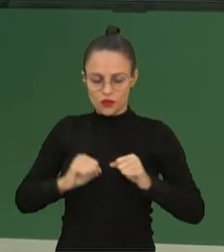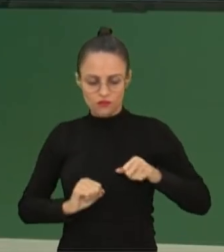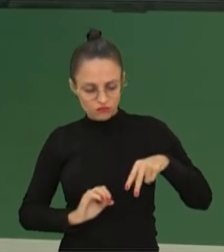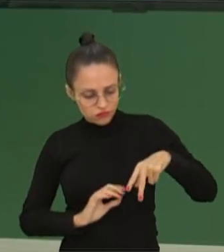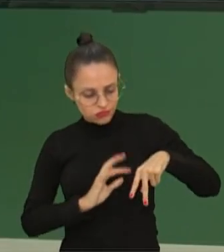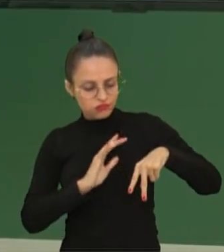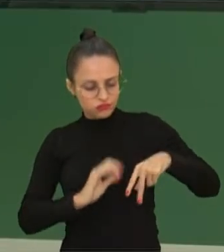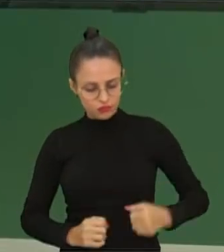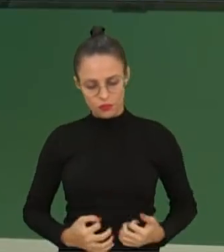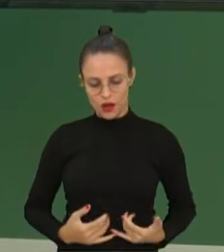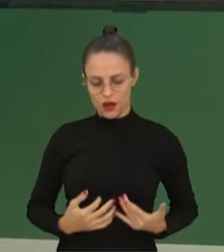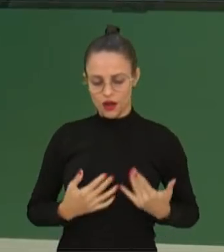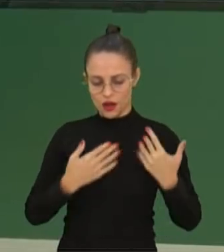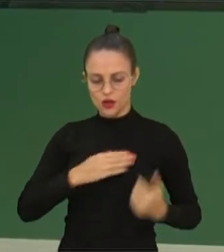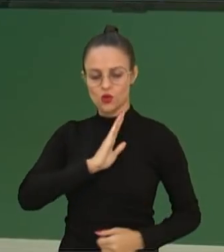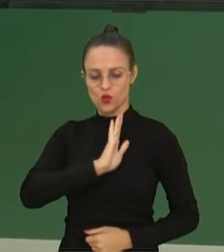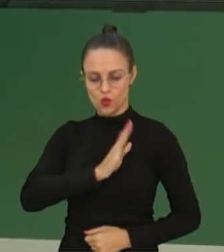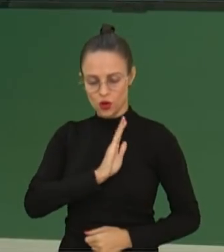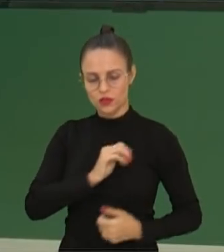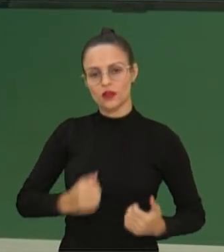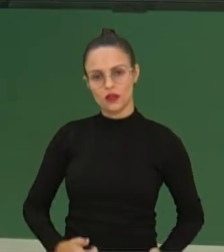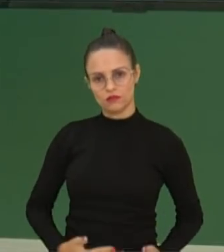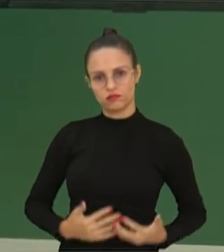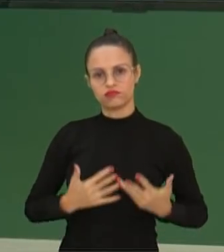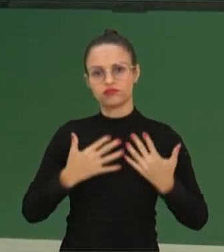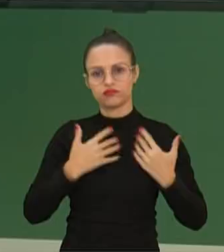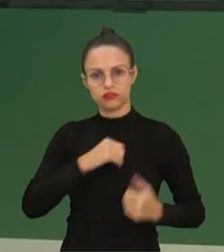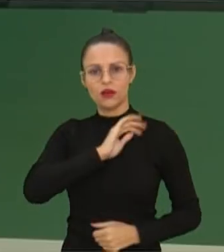sangue para o coração, né, das pernas ao coração, sem esse